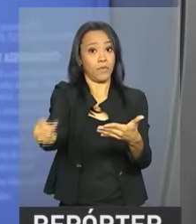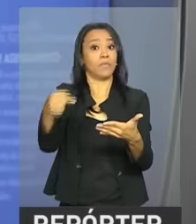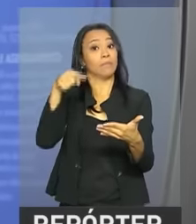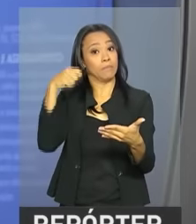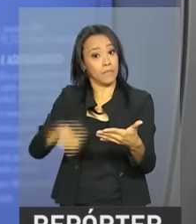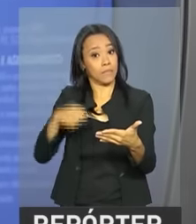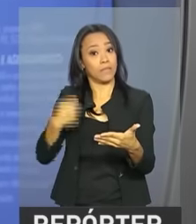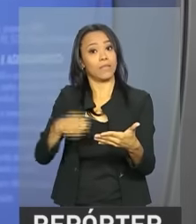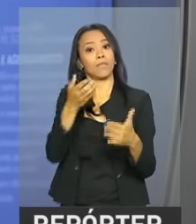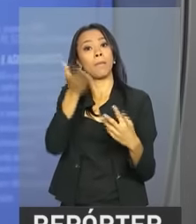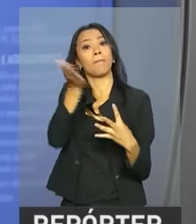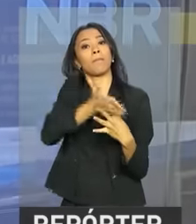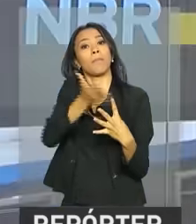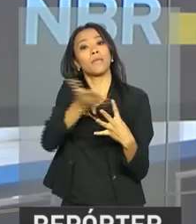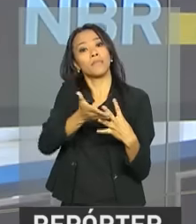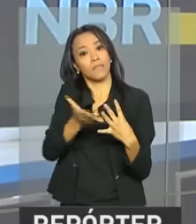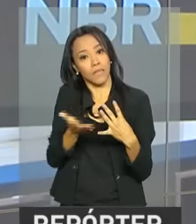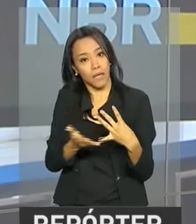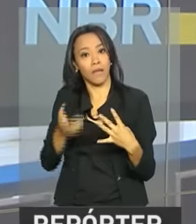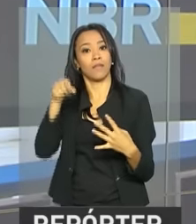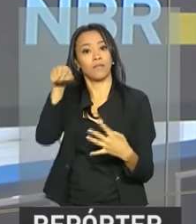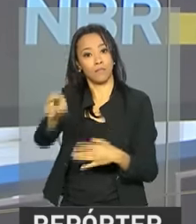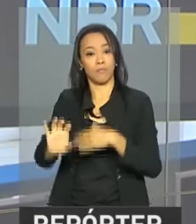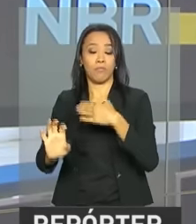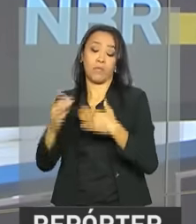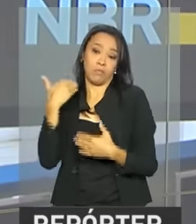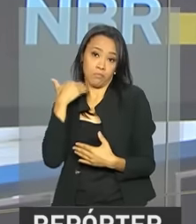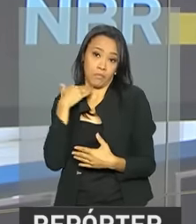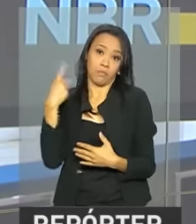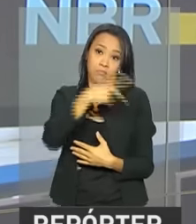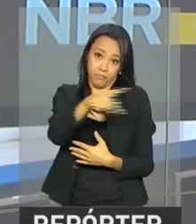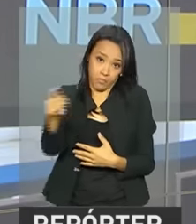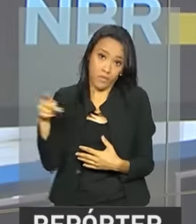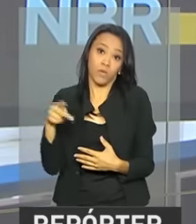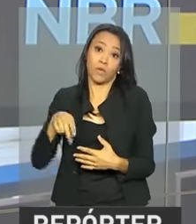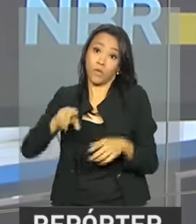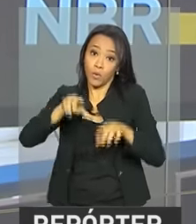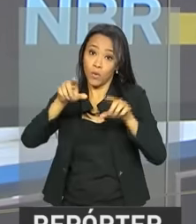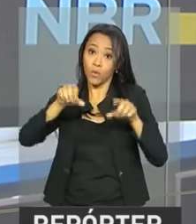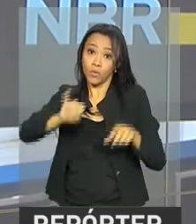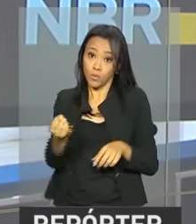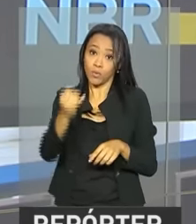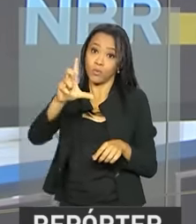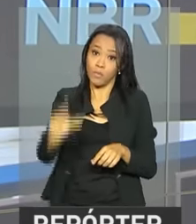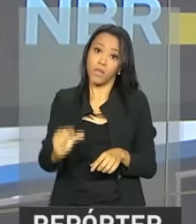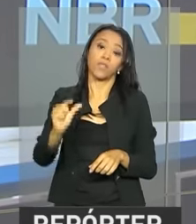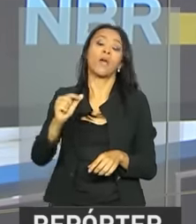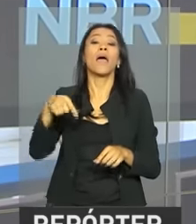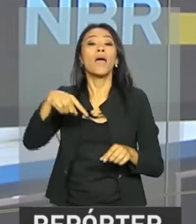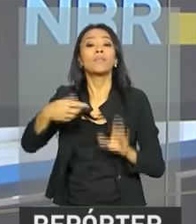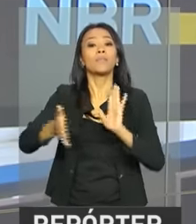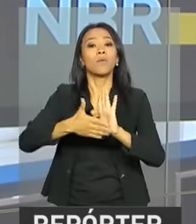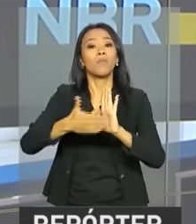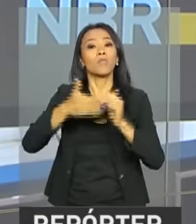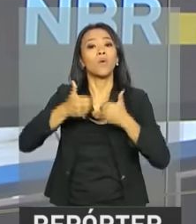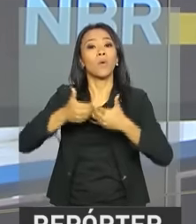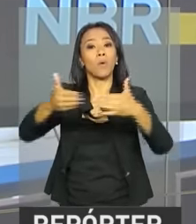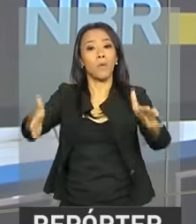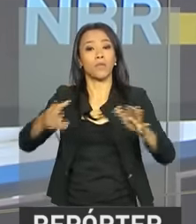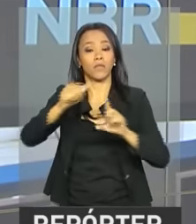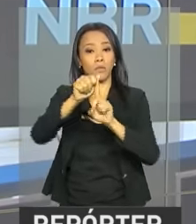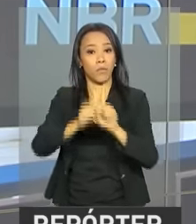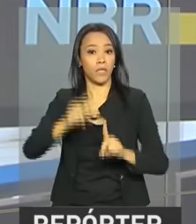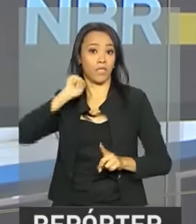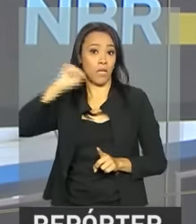deverá ser parcelado pela instituição financeira com juros mais baixos a medida começa a valer em abril em